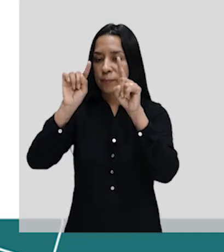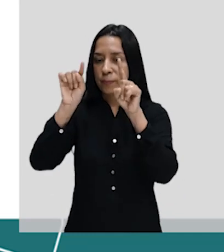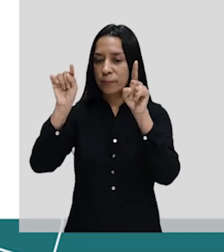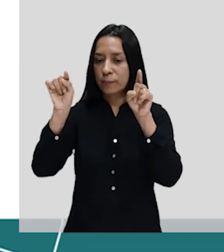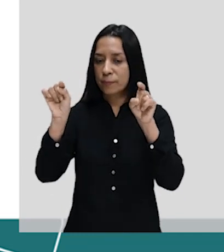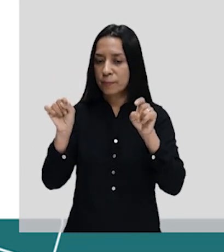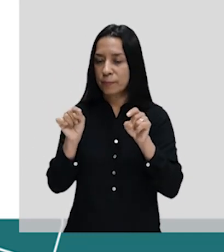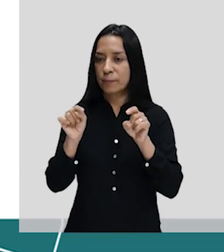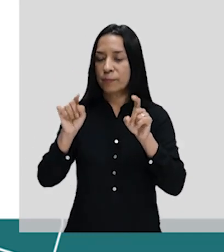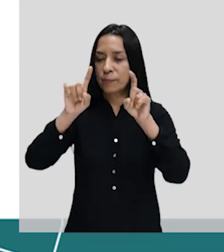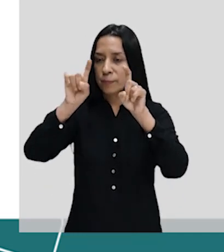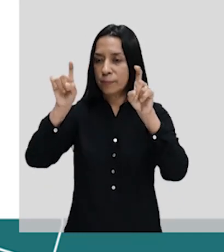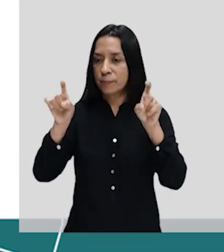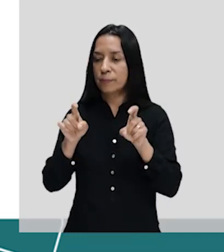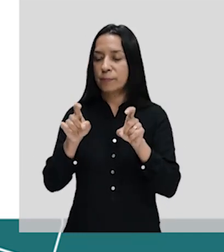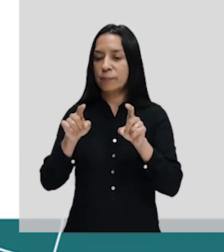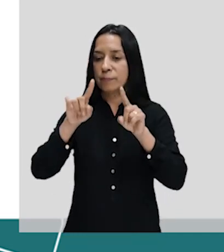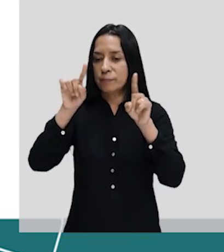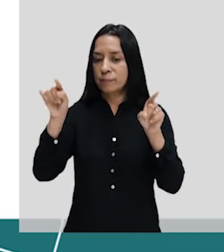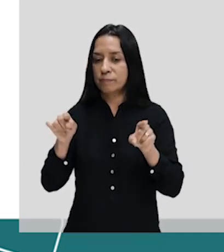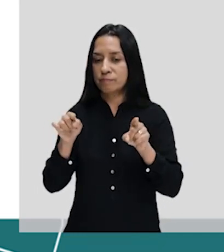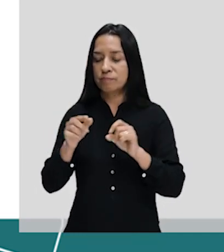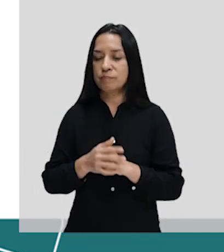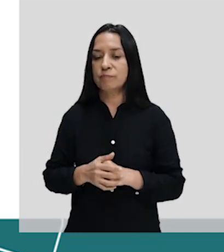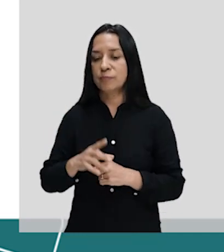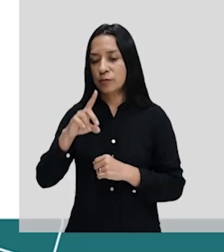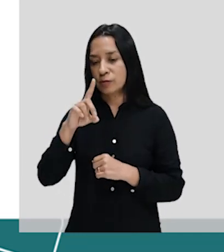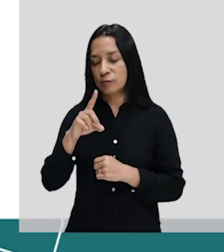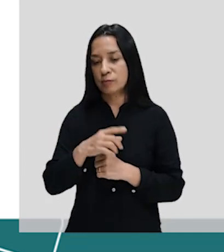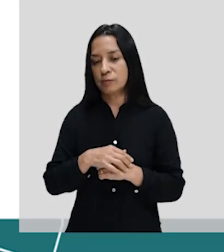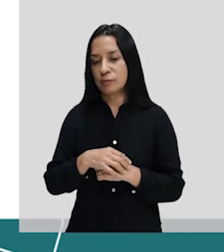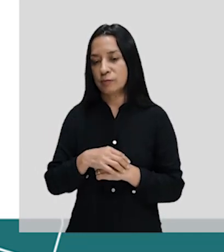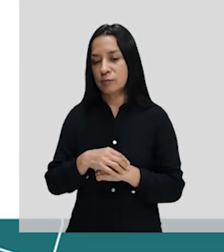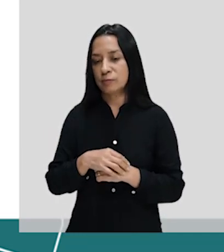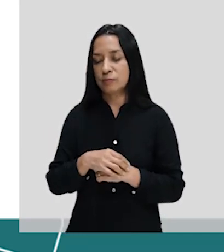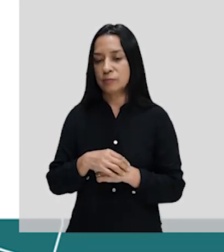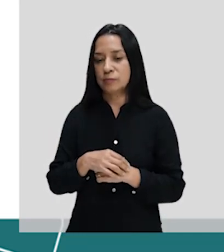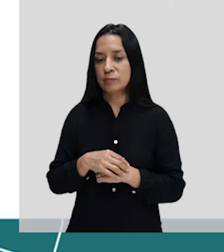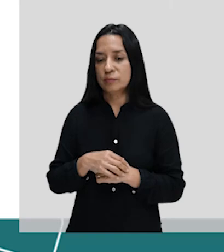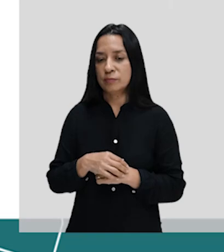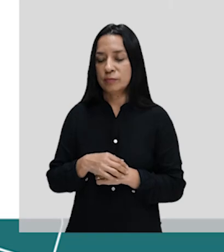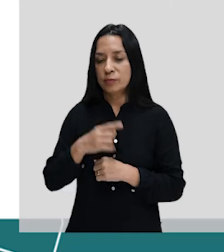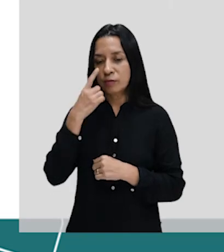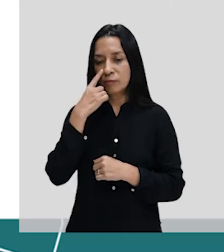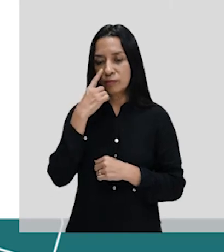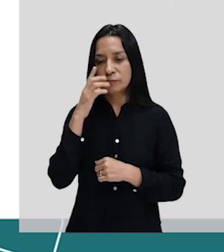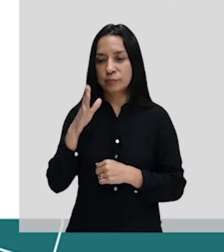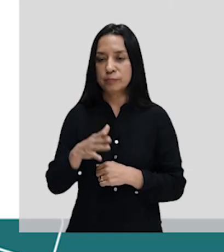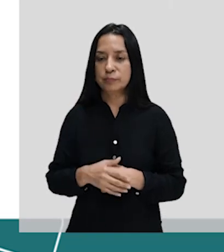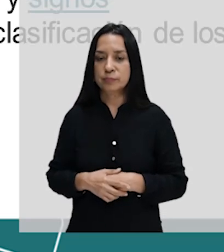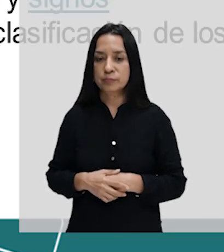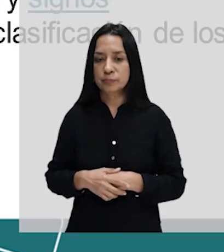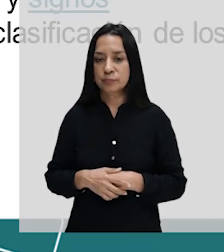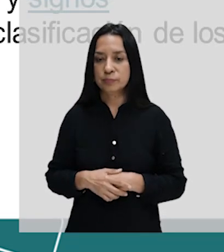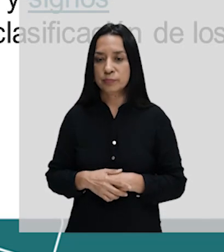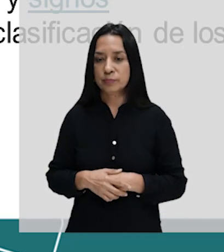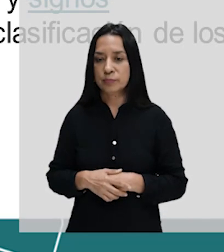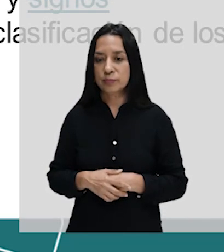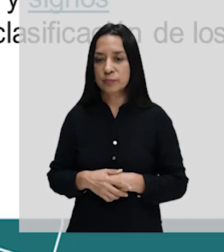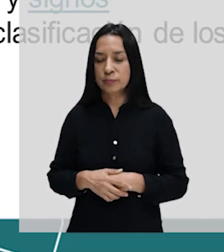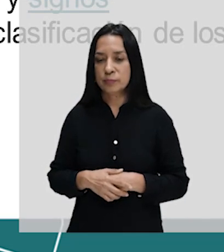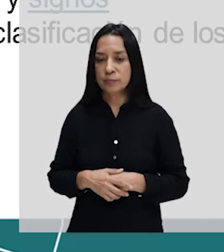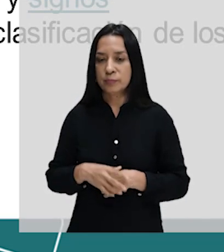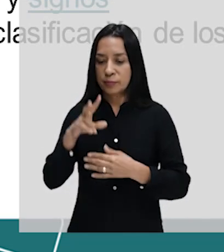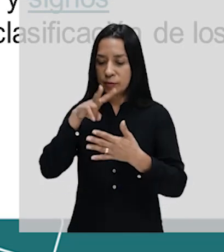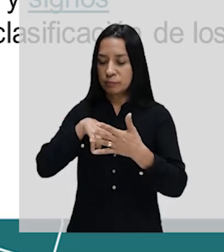parênteses, que são chamados de dobles, tá? De signos dobles. Nós vamos já ver aqui. Cada signo